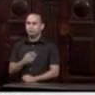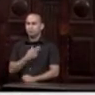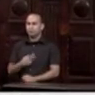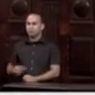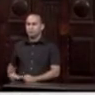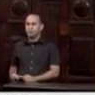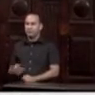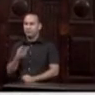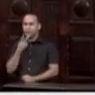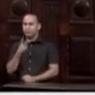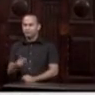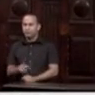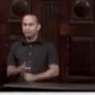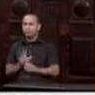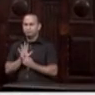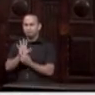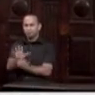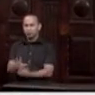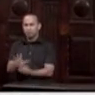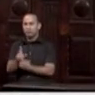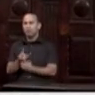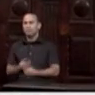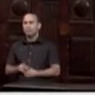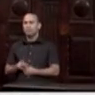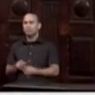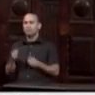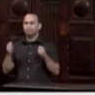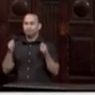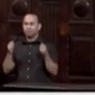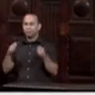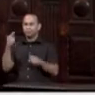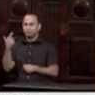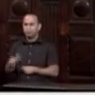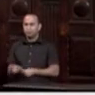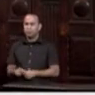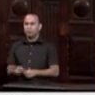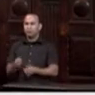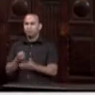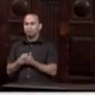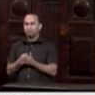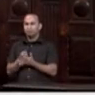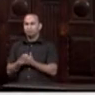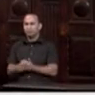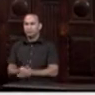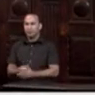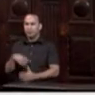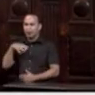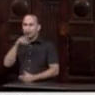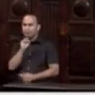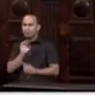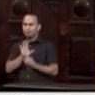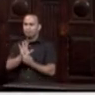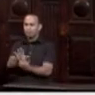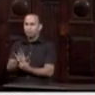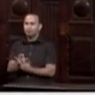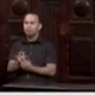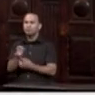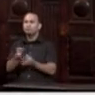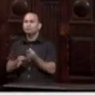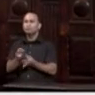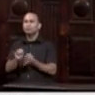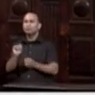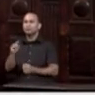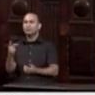casa encaminhe ao Poder Executivo esse nosso protesto mais veemente, exigindo que imediatamente apresentem justificativas ao